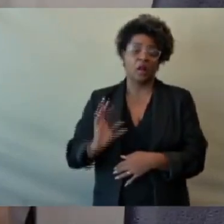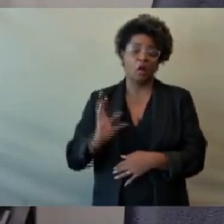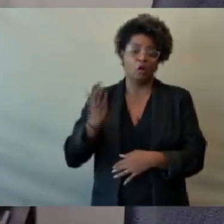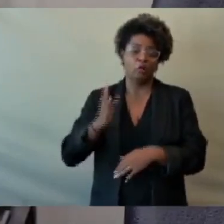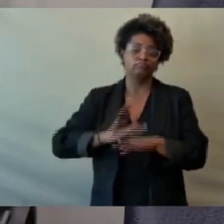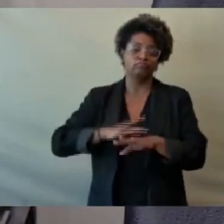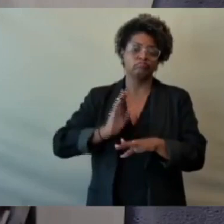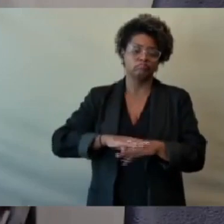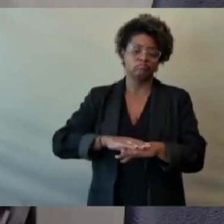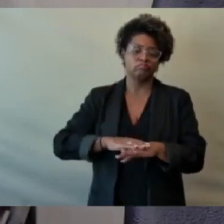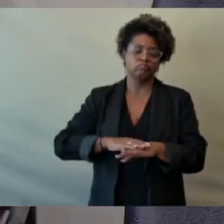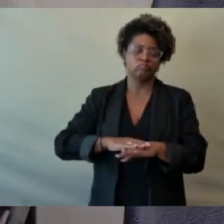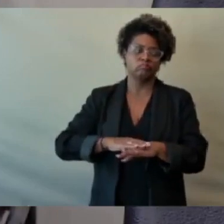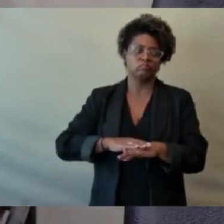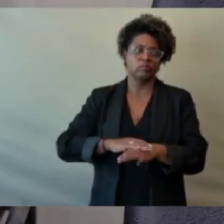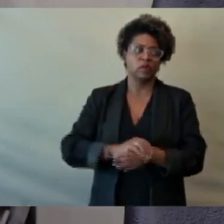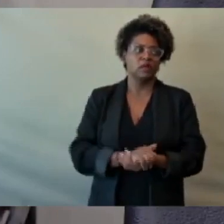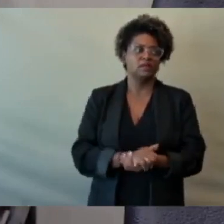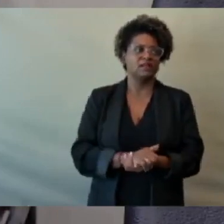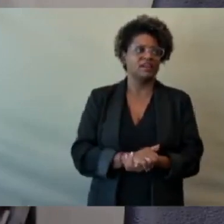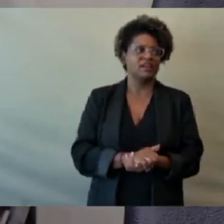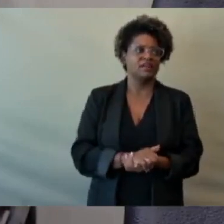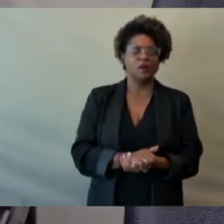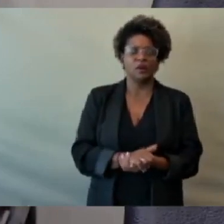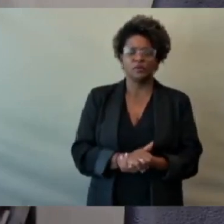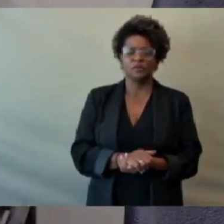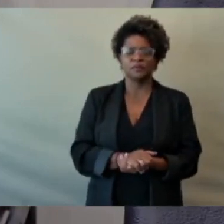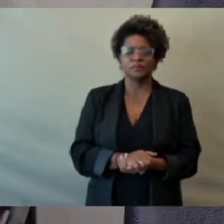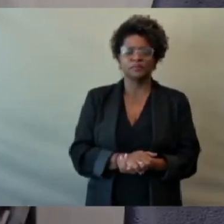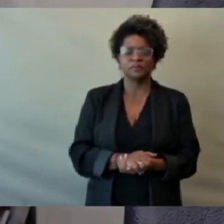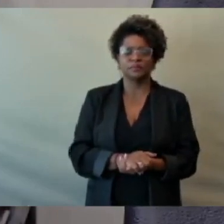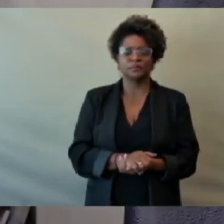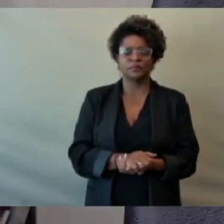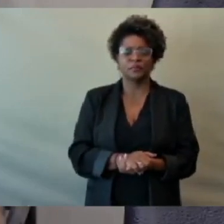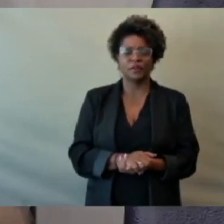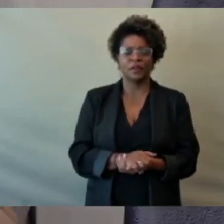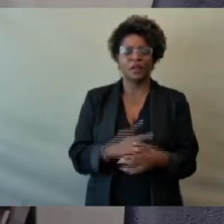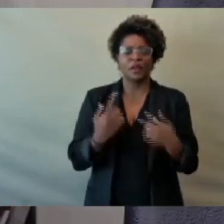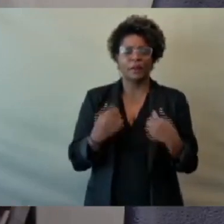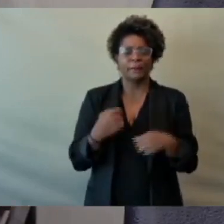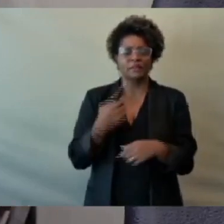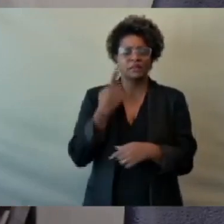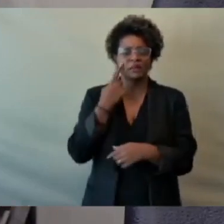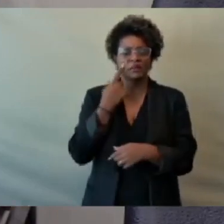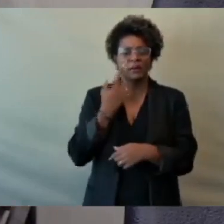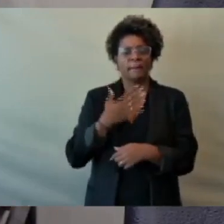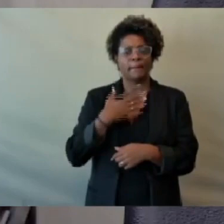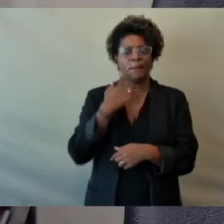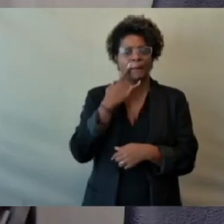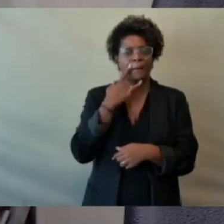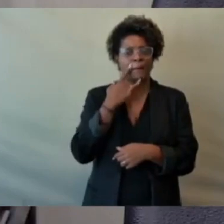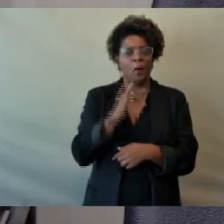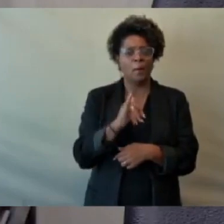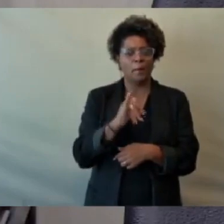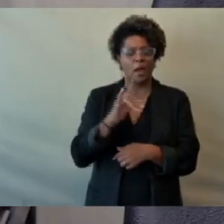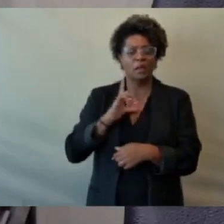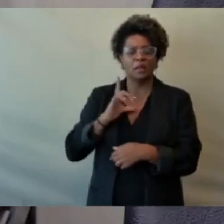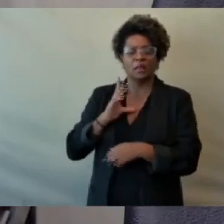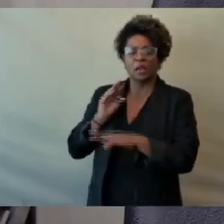idoso. No caso, era o meu pai. O meu pai foi cuidado por pessoas